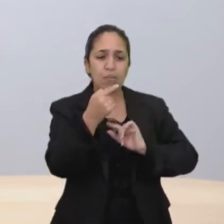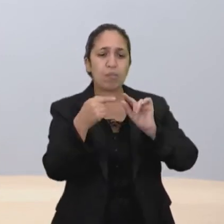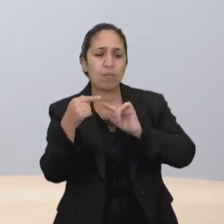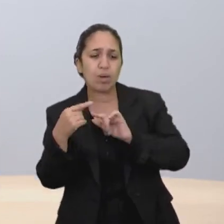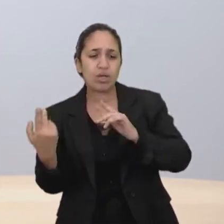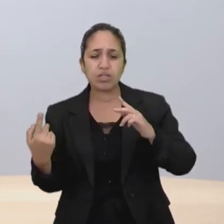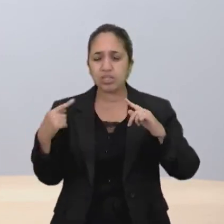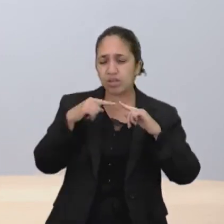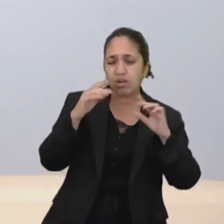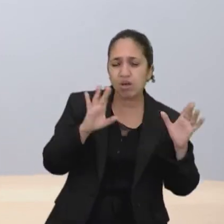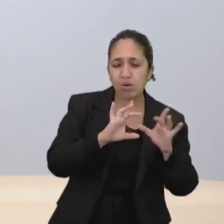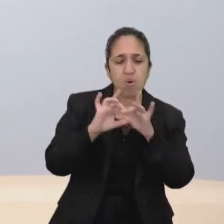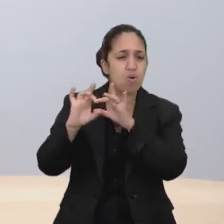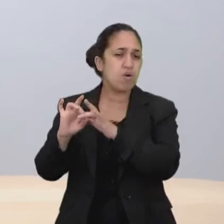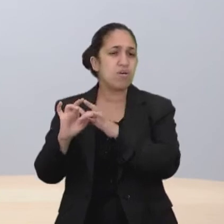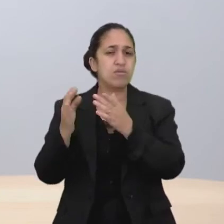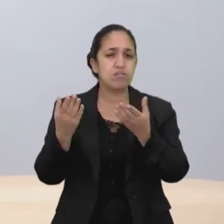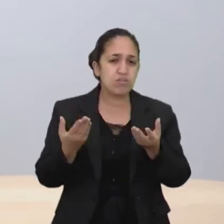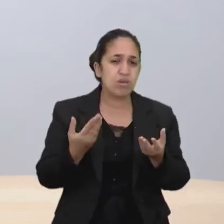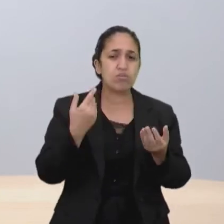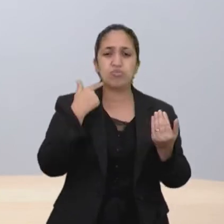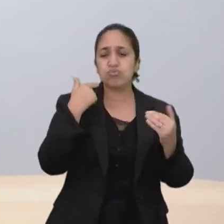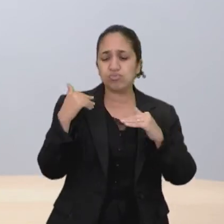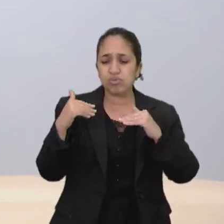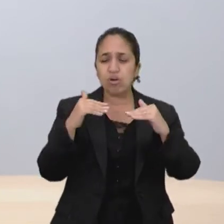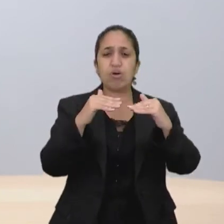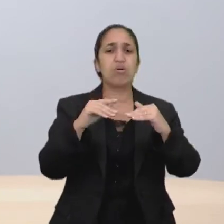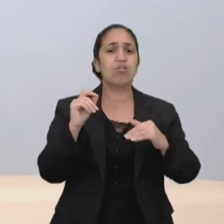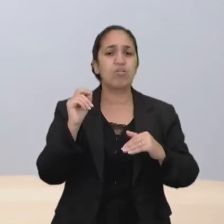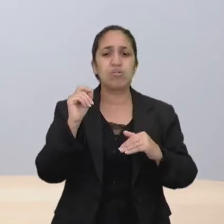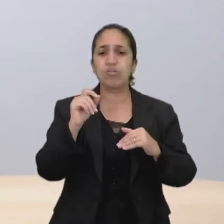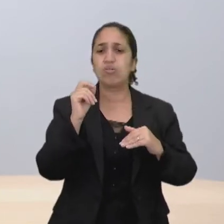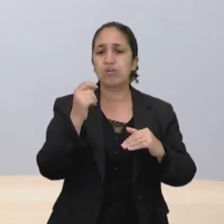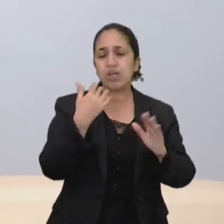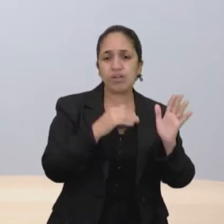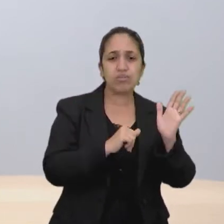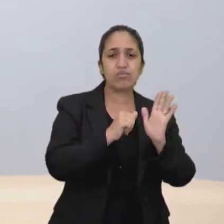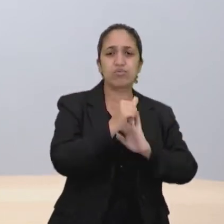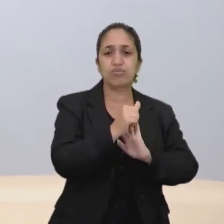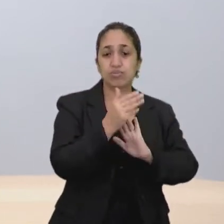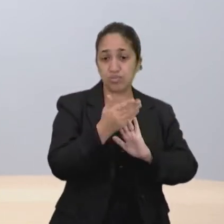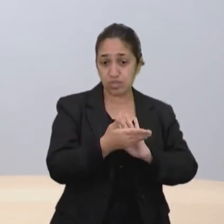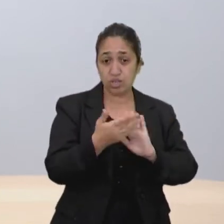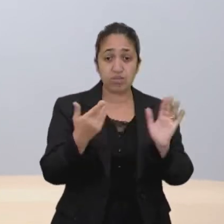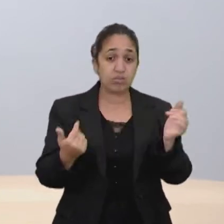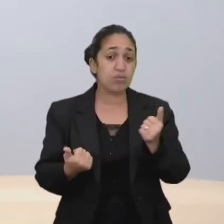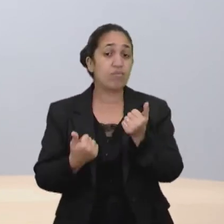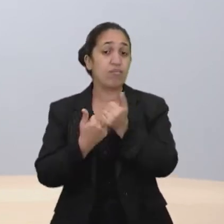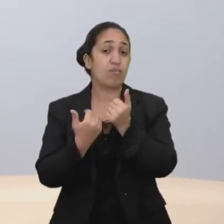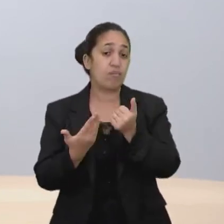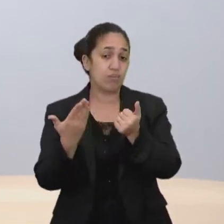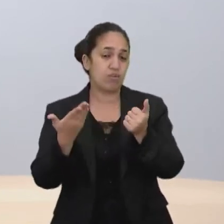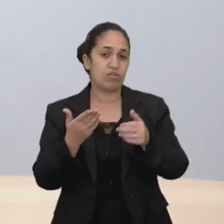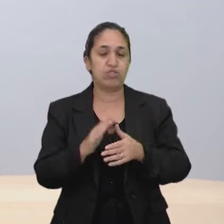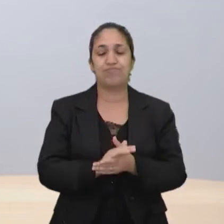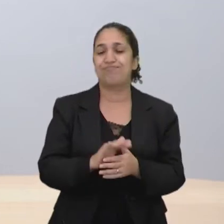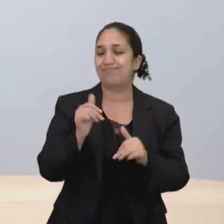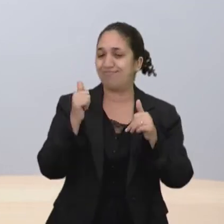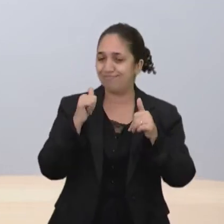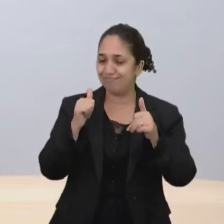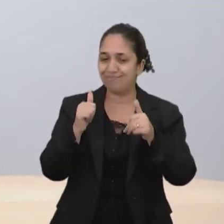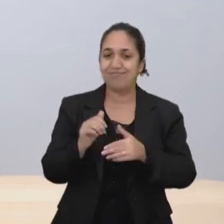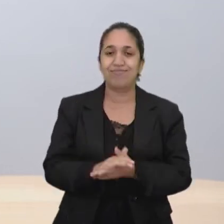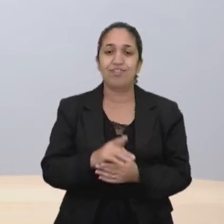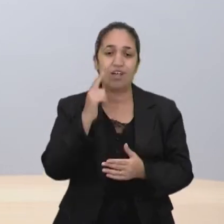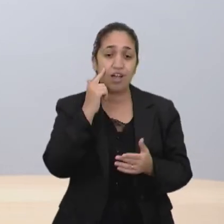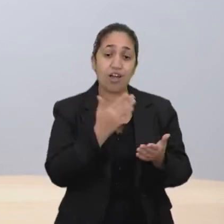coerência e coesão desse texto, de acordo com o gênero textual e o suporte que se veicula. Tá certo? Então